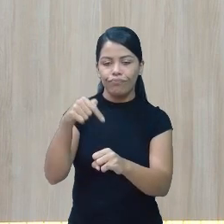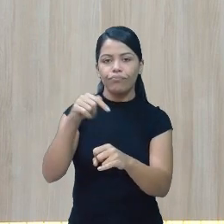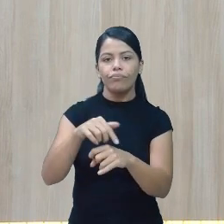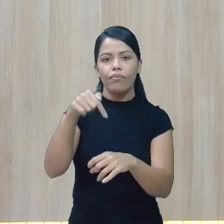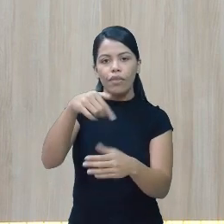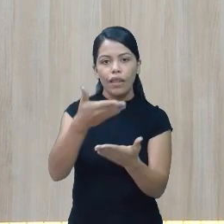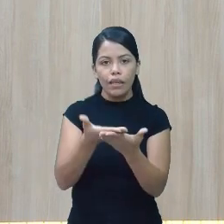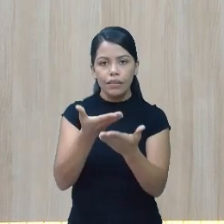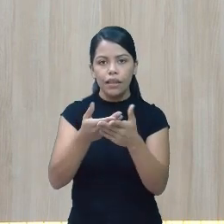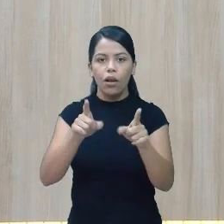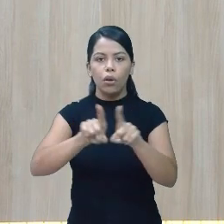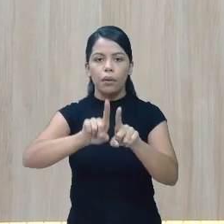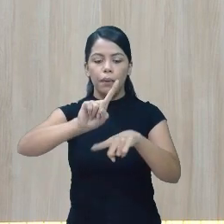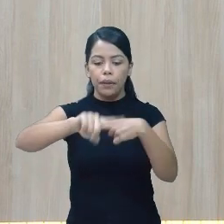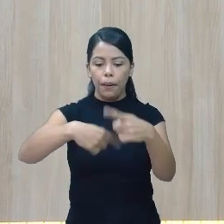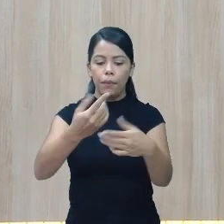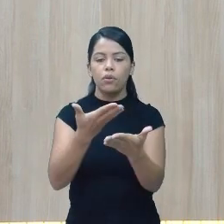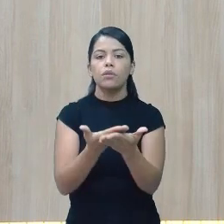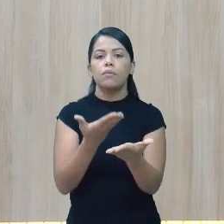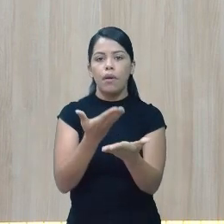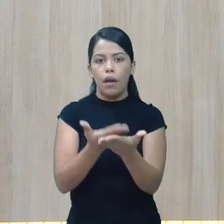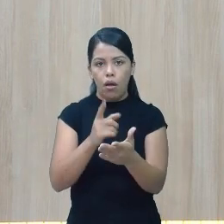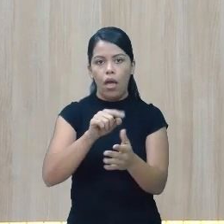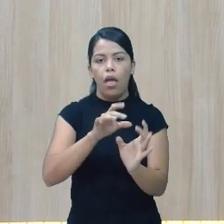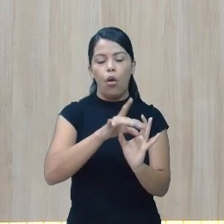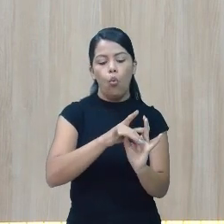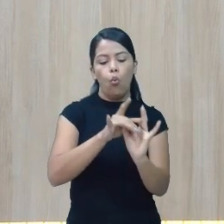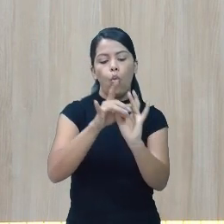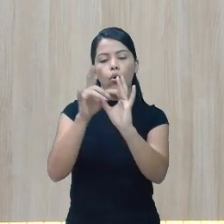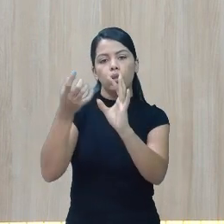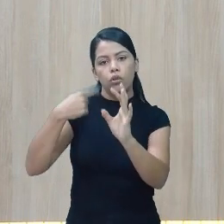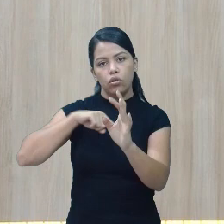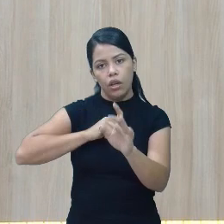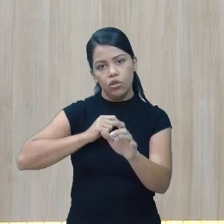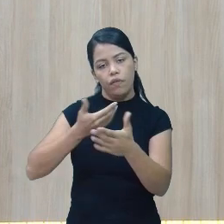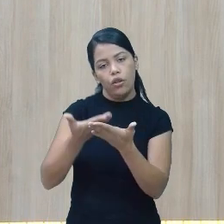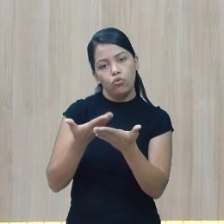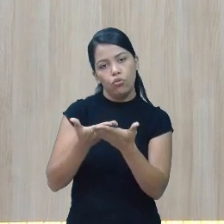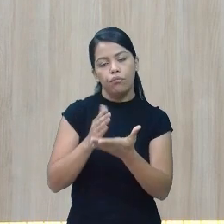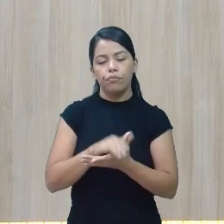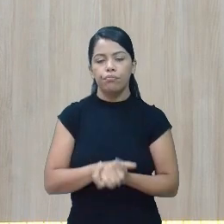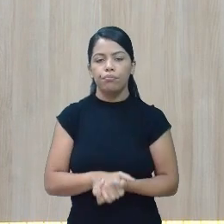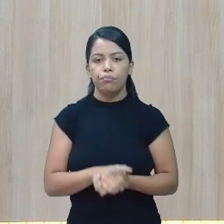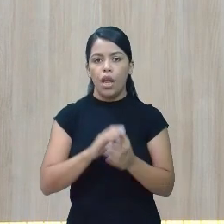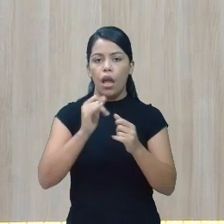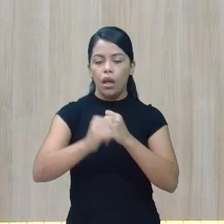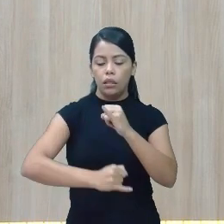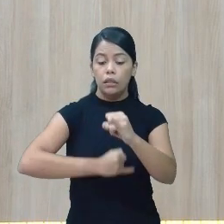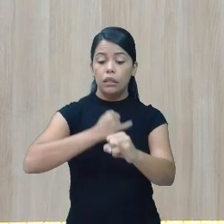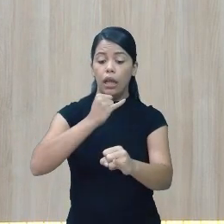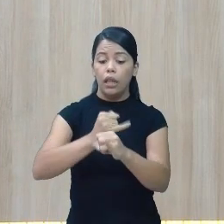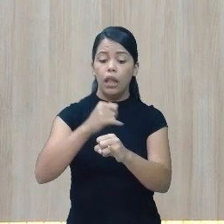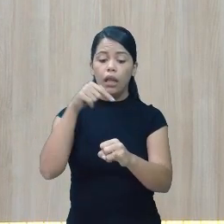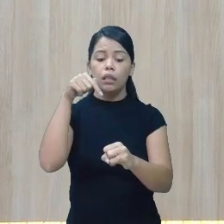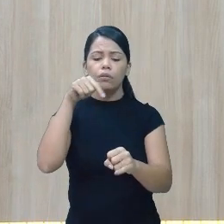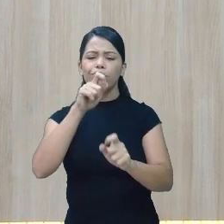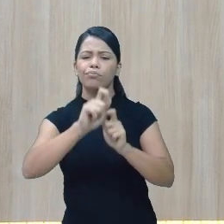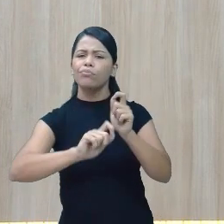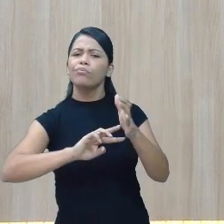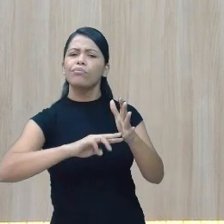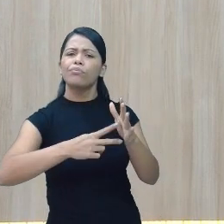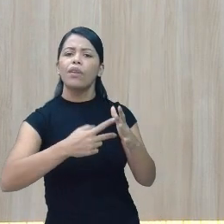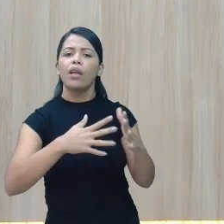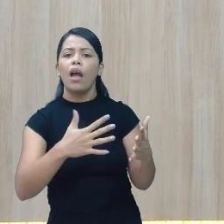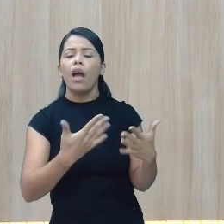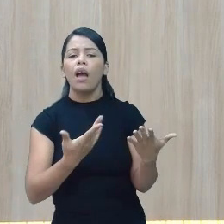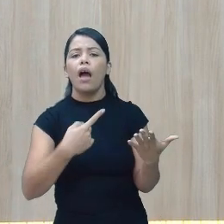próxima aula, ele vai fazer como se fosse o contexto em que nós vamos estudar. Então, quando a gente fala de internet, muitas vezes a gente